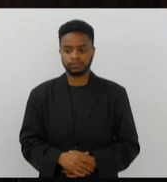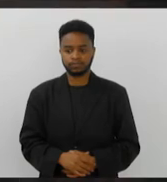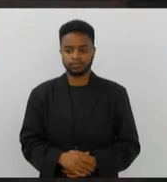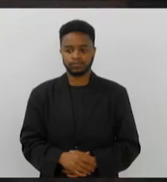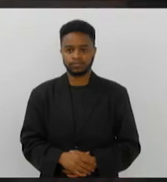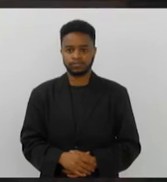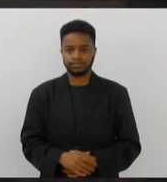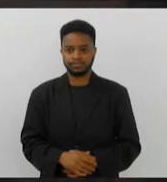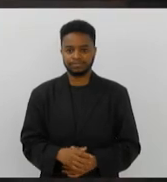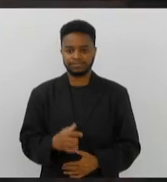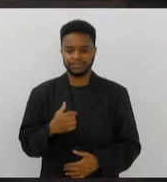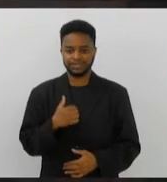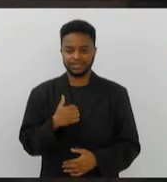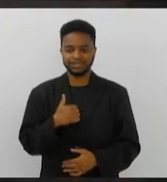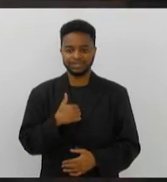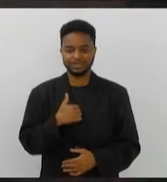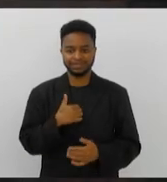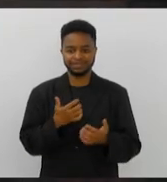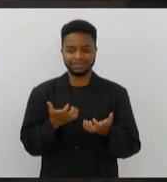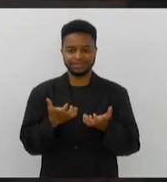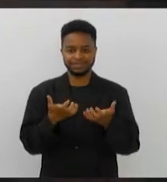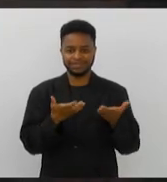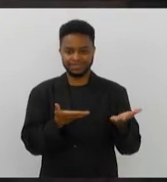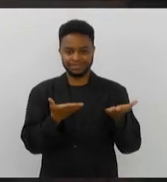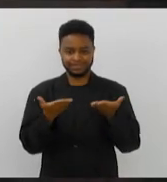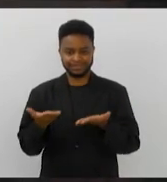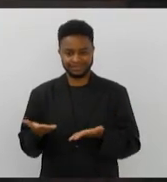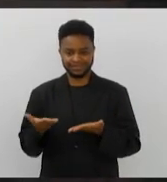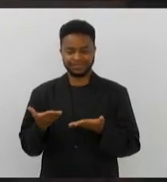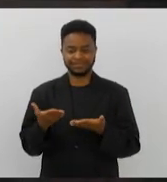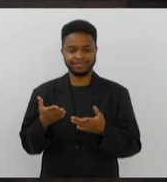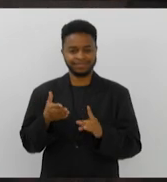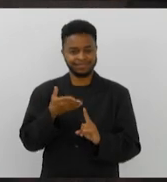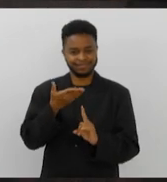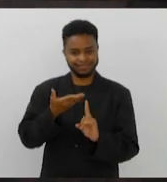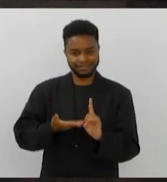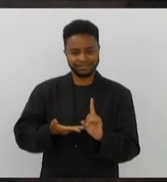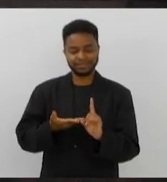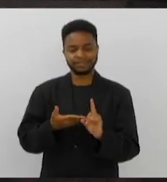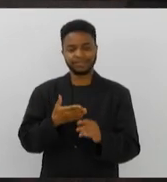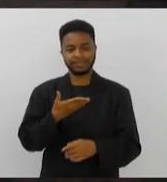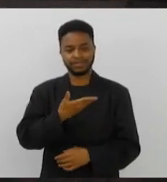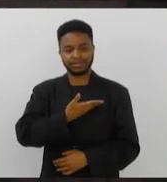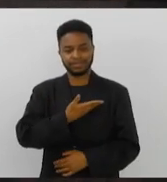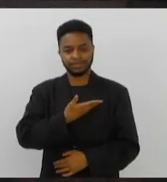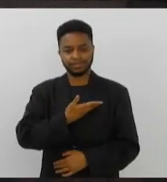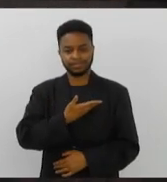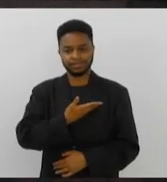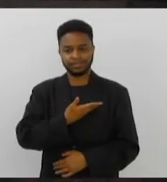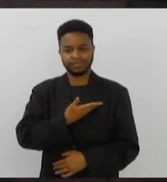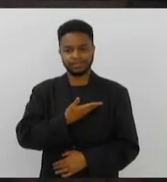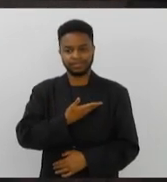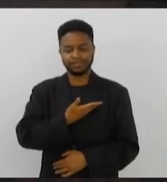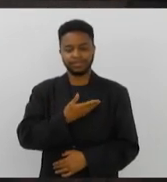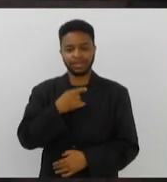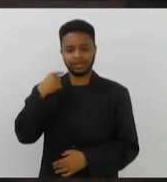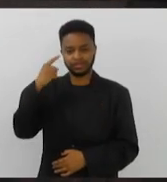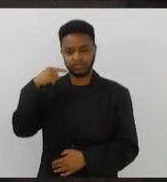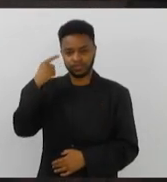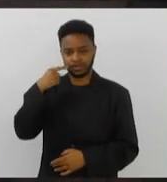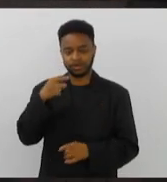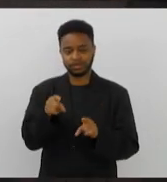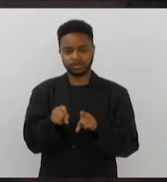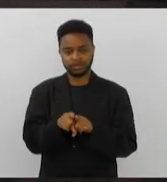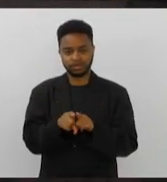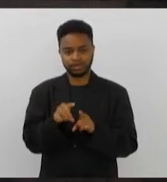gostaria de convidar para uma breve saudação querido amigo também nosso advogado